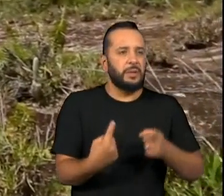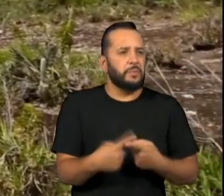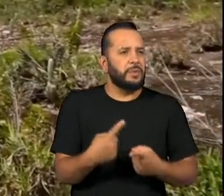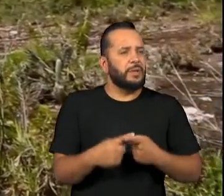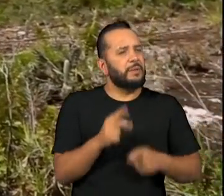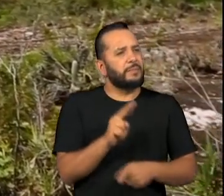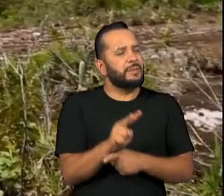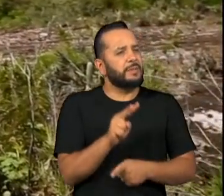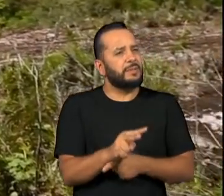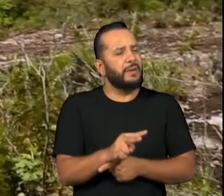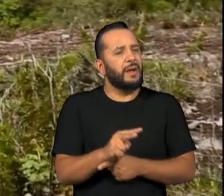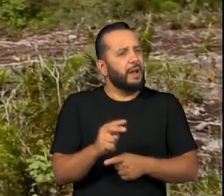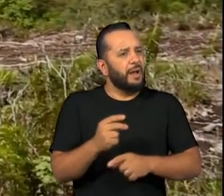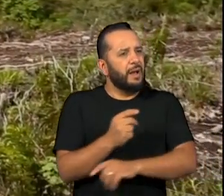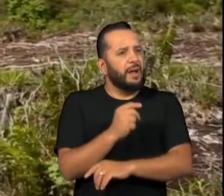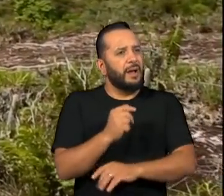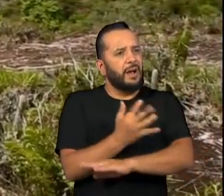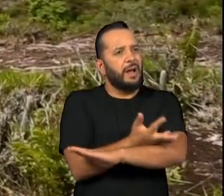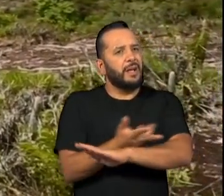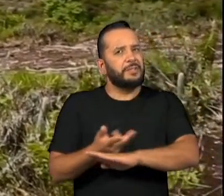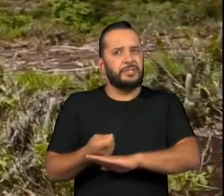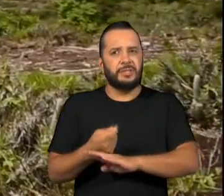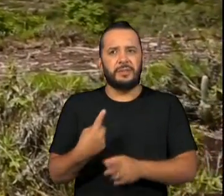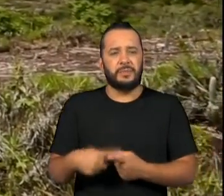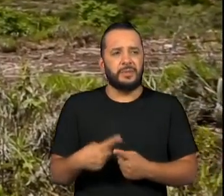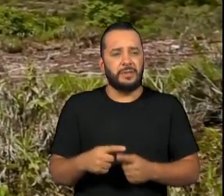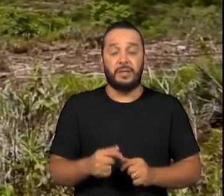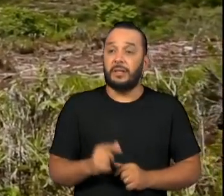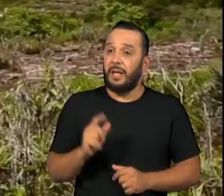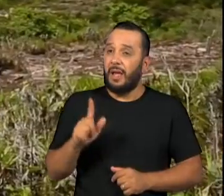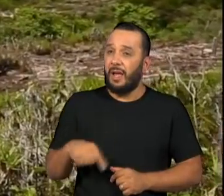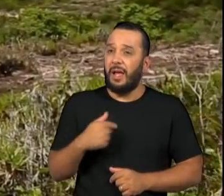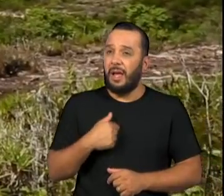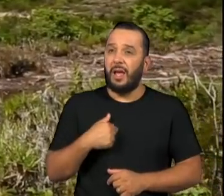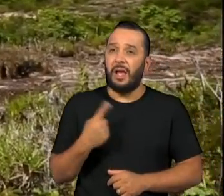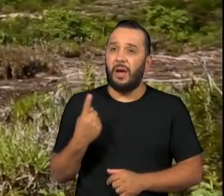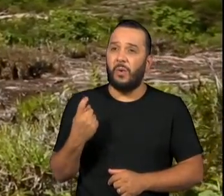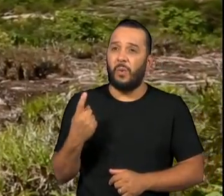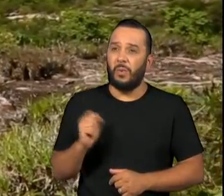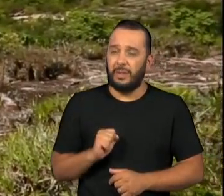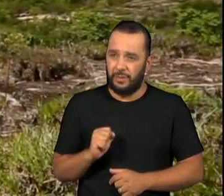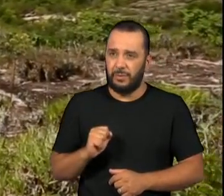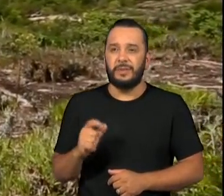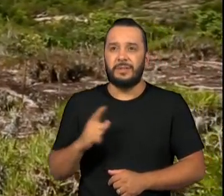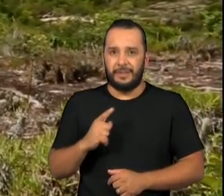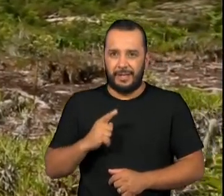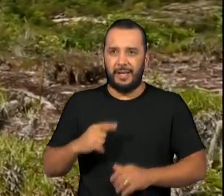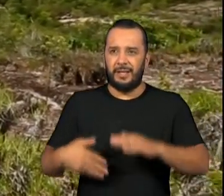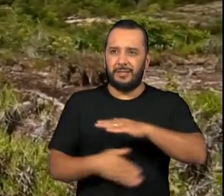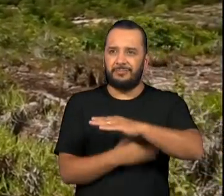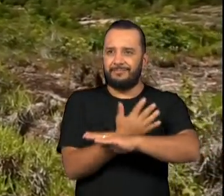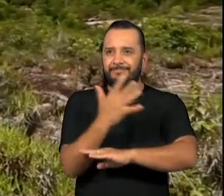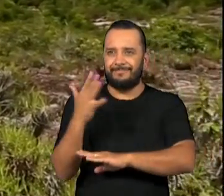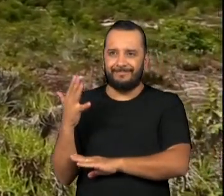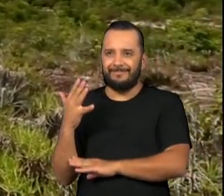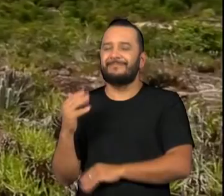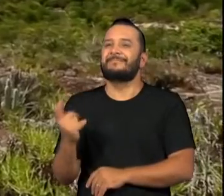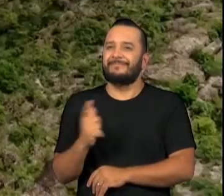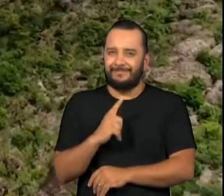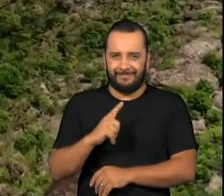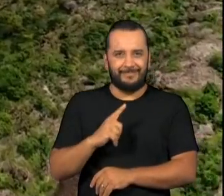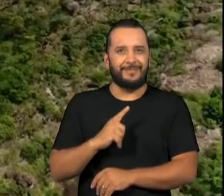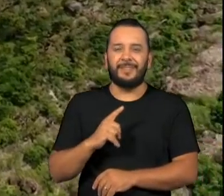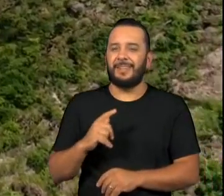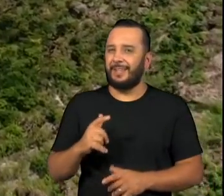nosso bioma Caatinga? Porque ele é único, porque ele é biodiverso, ele tem uma biodiversidade muito grande, tem uma